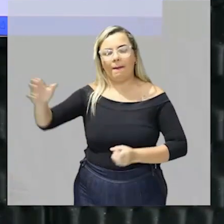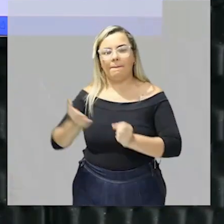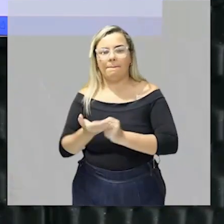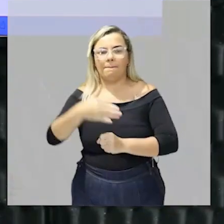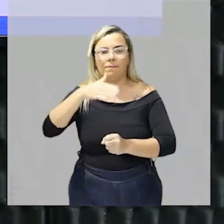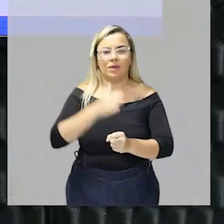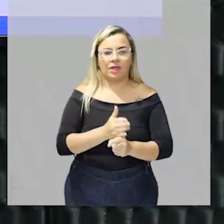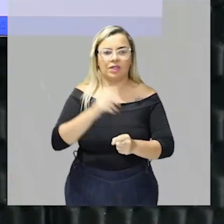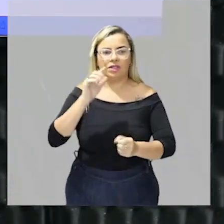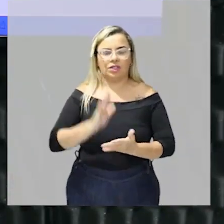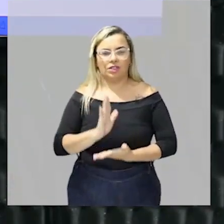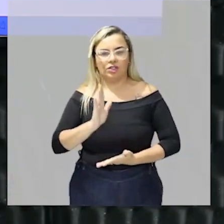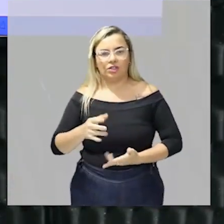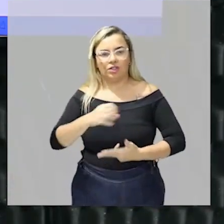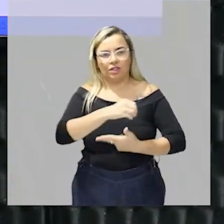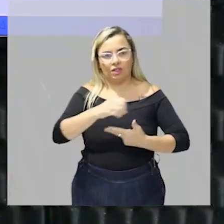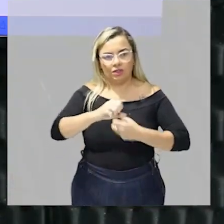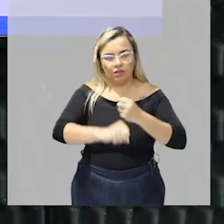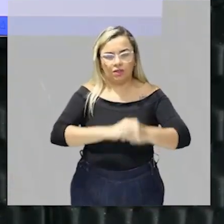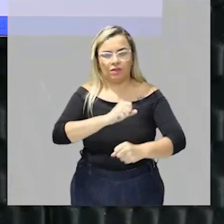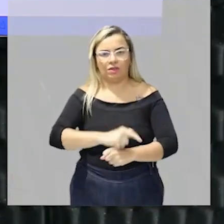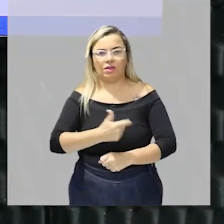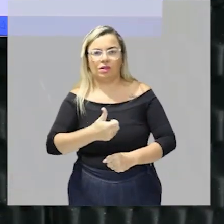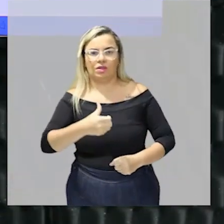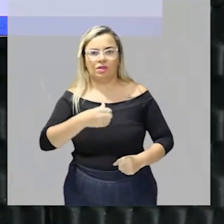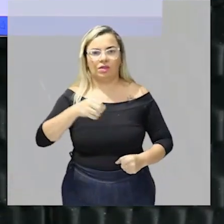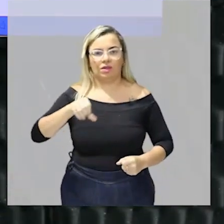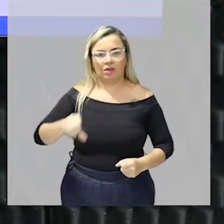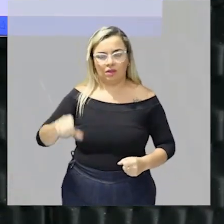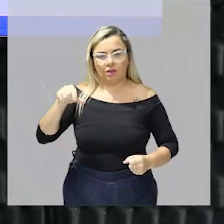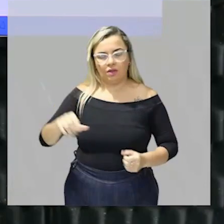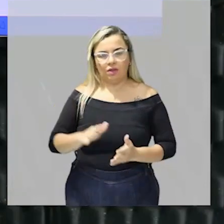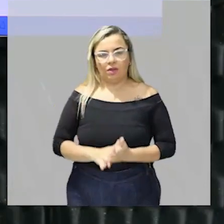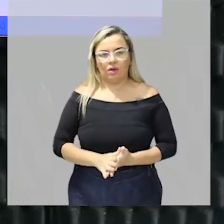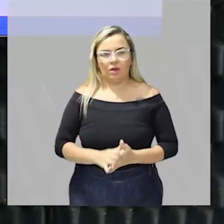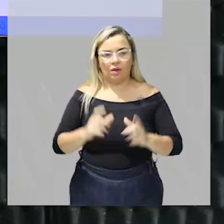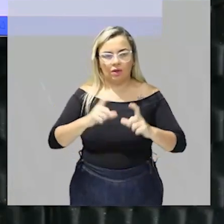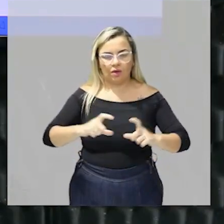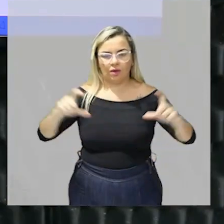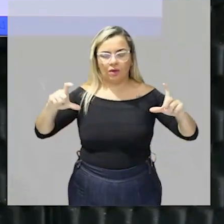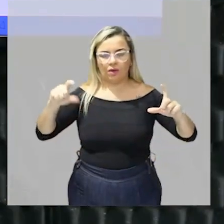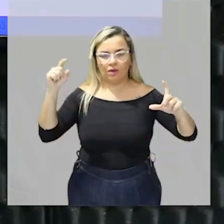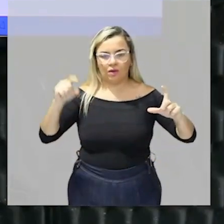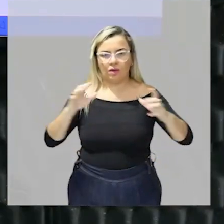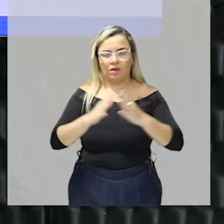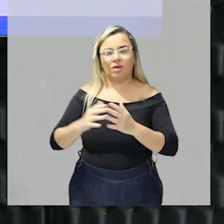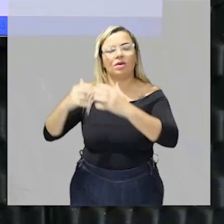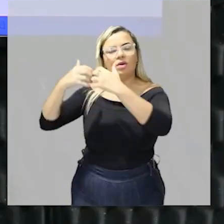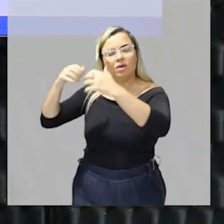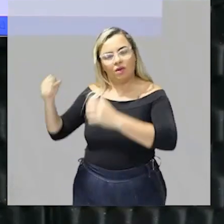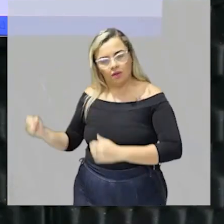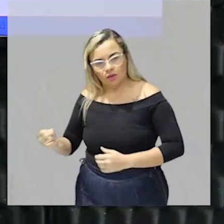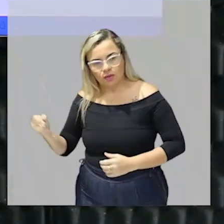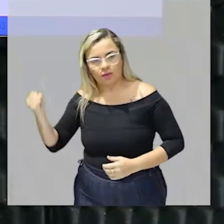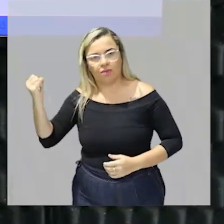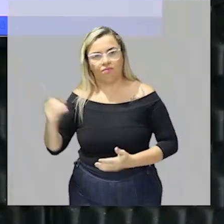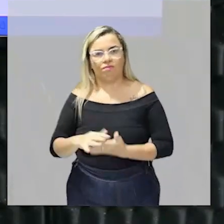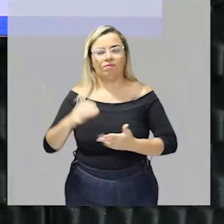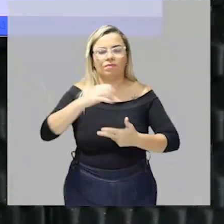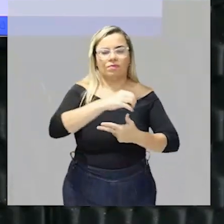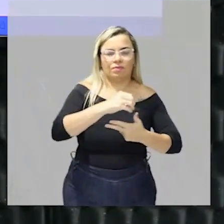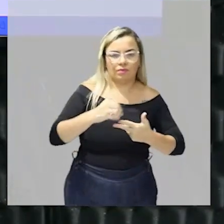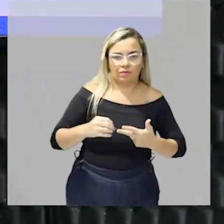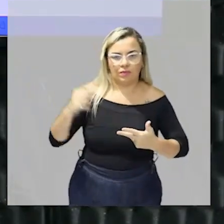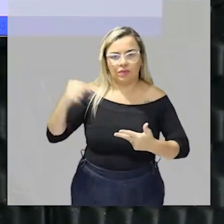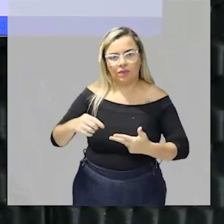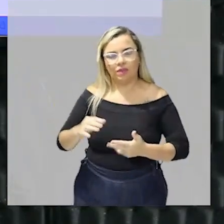2019, onde o enunciado, que é importante nós refletirmos, porque as questões, os itens questões do Enem, é